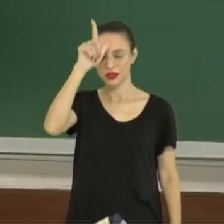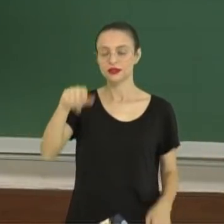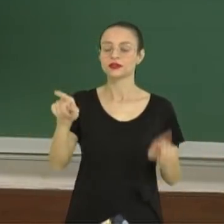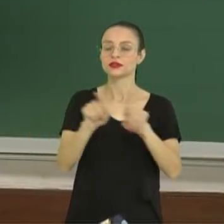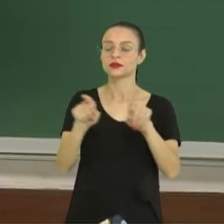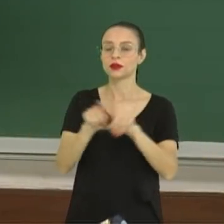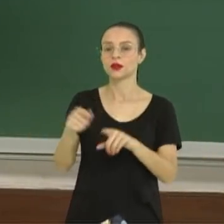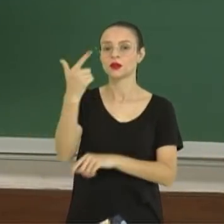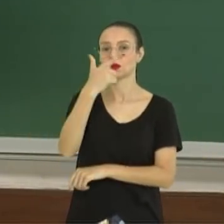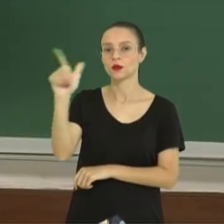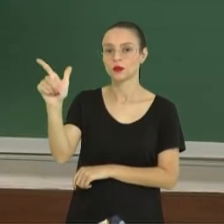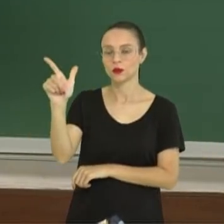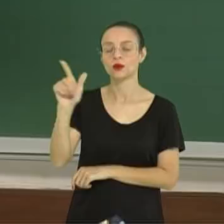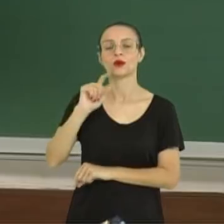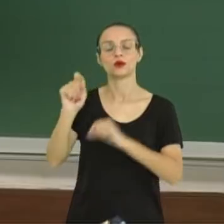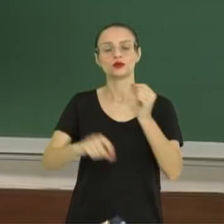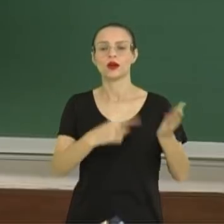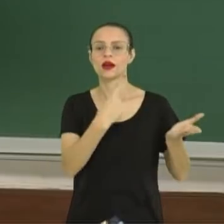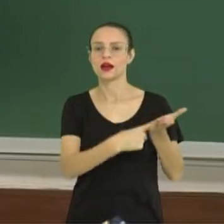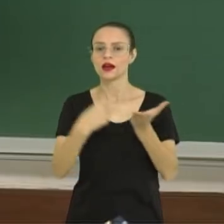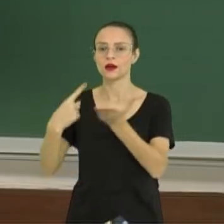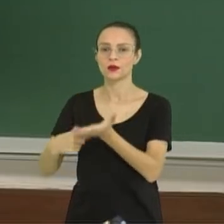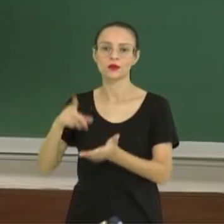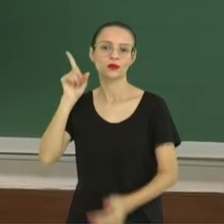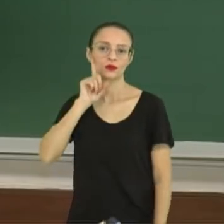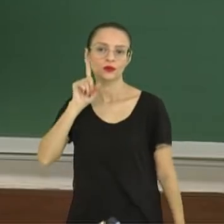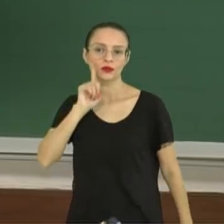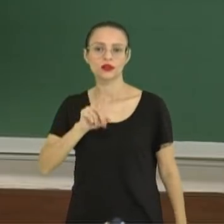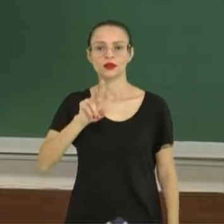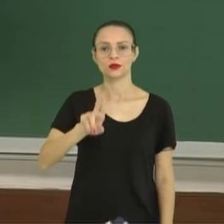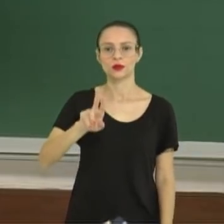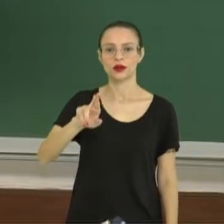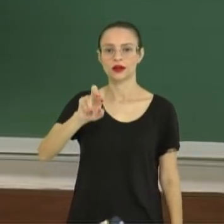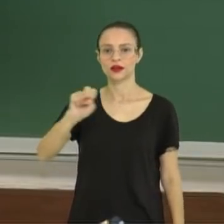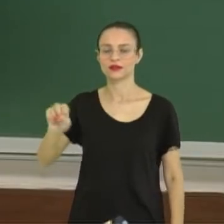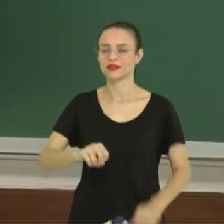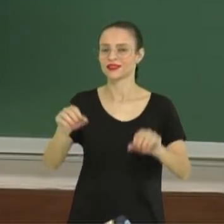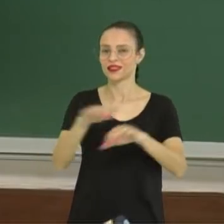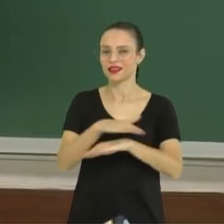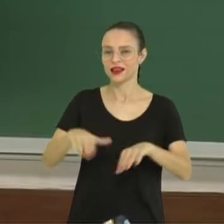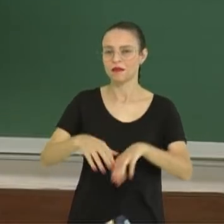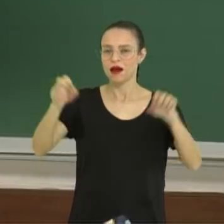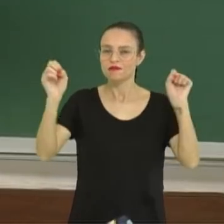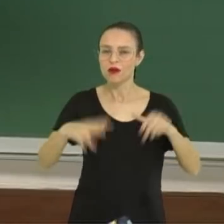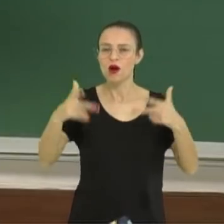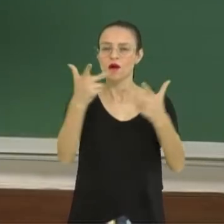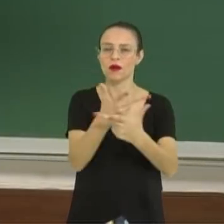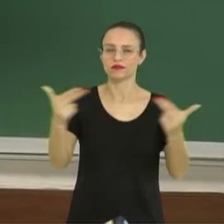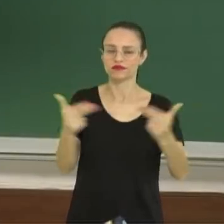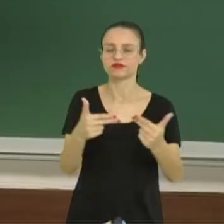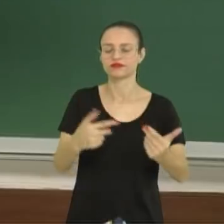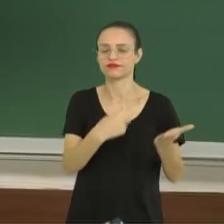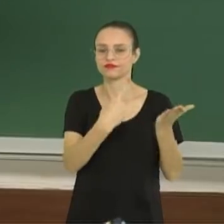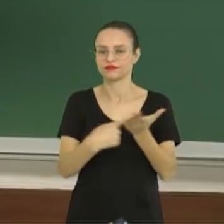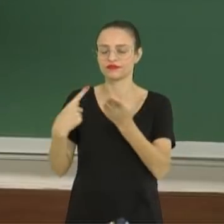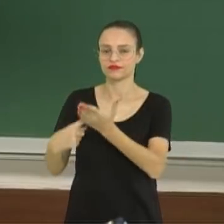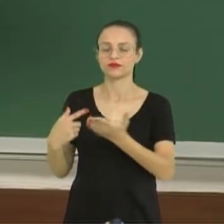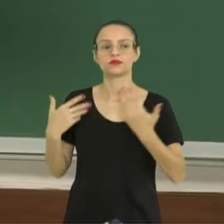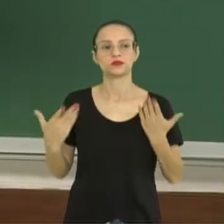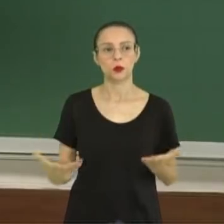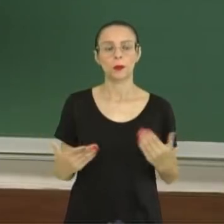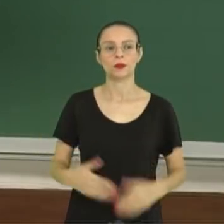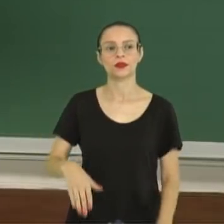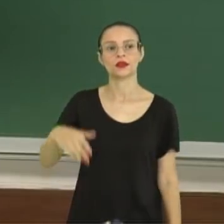Unidos e União Soviética para extinção das armas nucleares, dos programas nucleares e tudo mais. Aí,